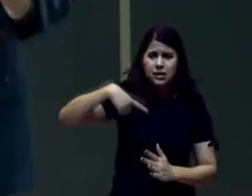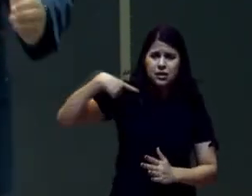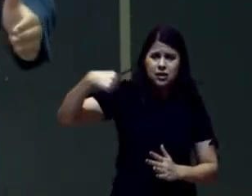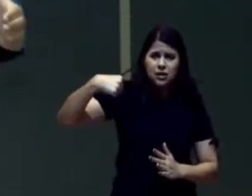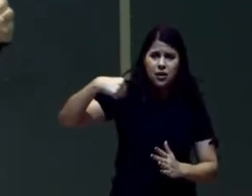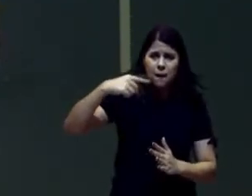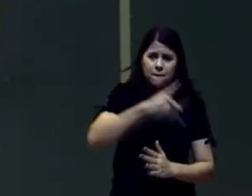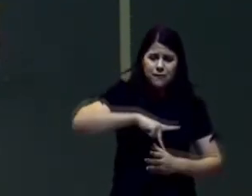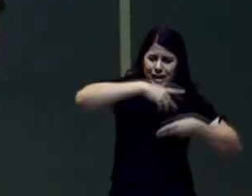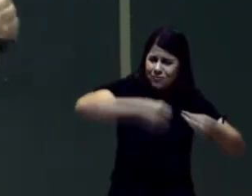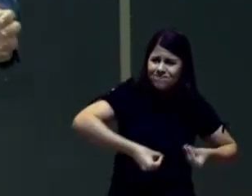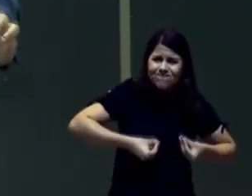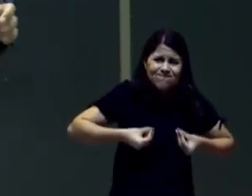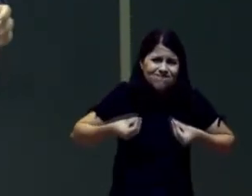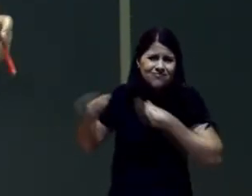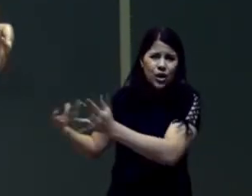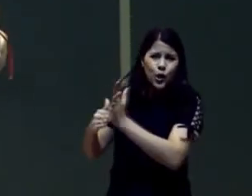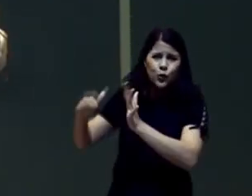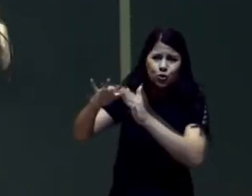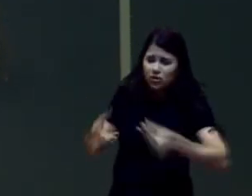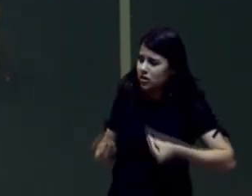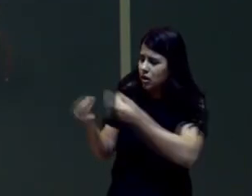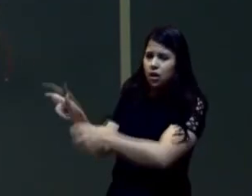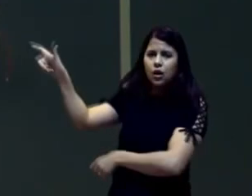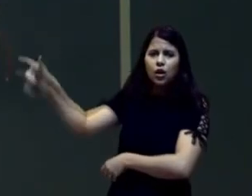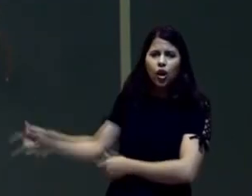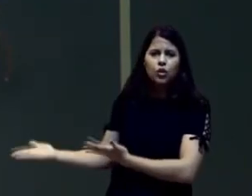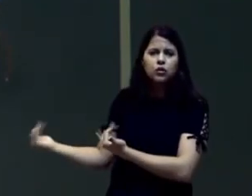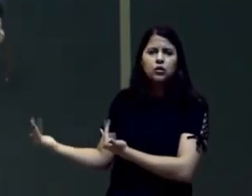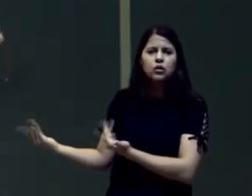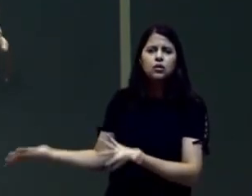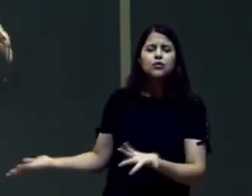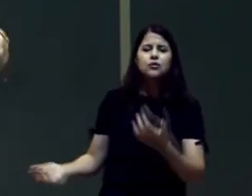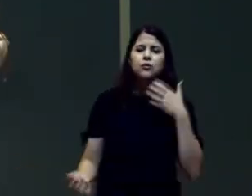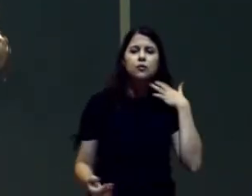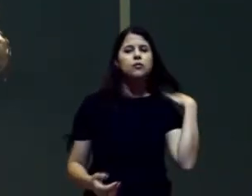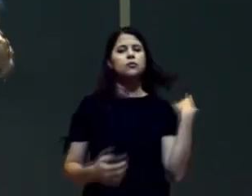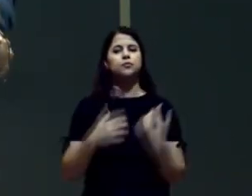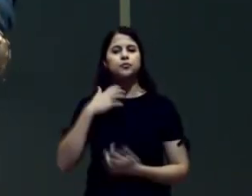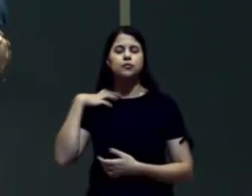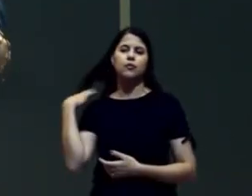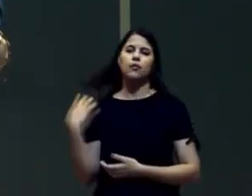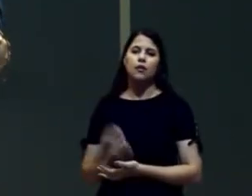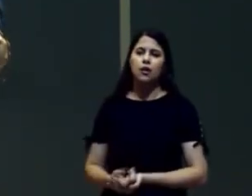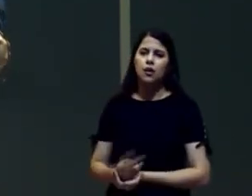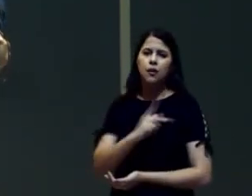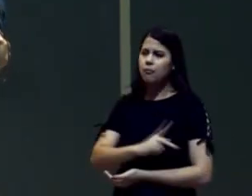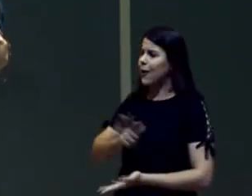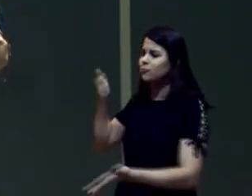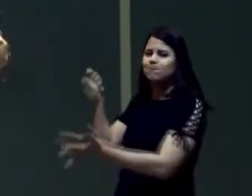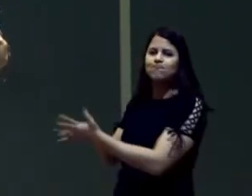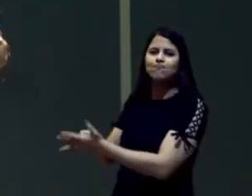está investindo tudo em um jovem. Em uma linguagem mais contextual, Paulo está apostando todas as suas